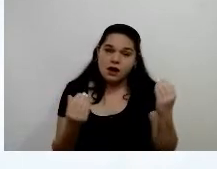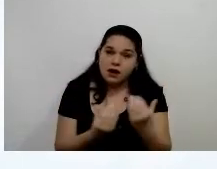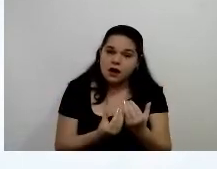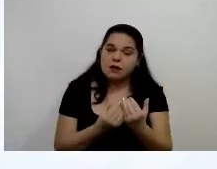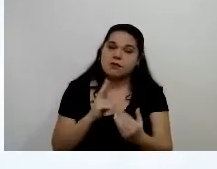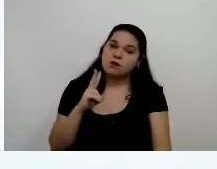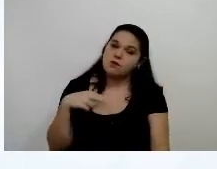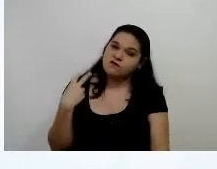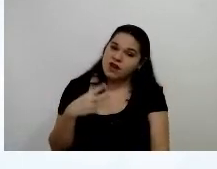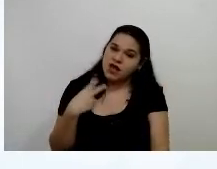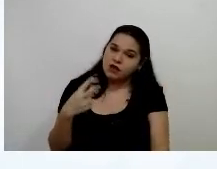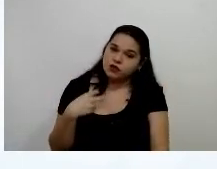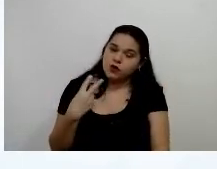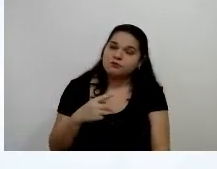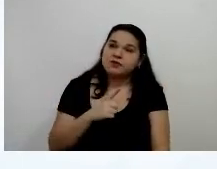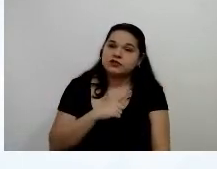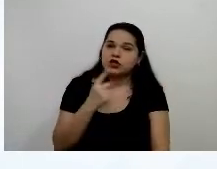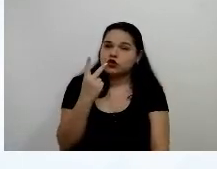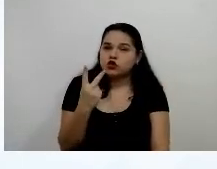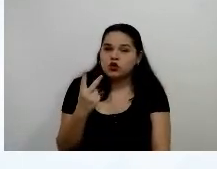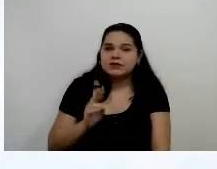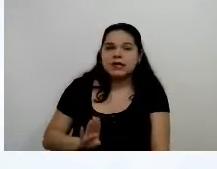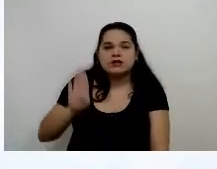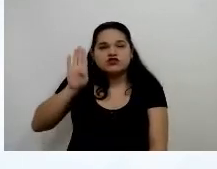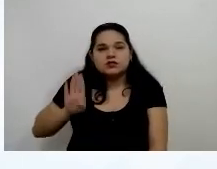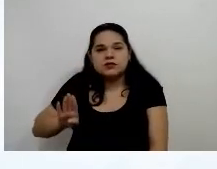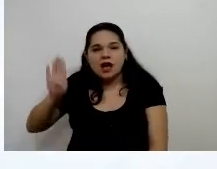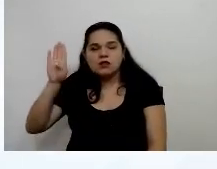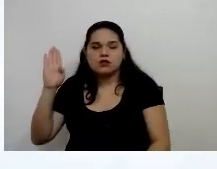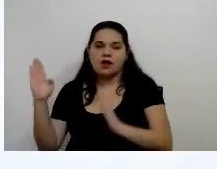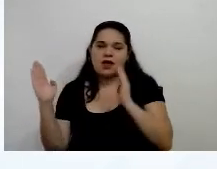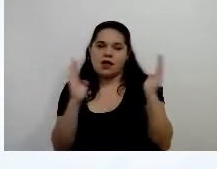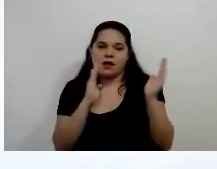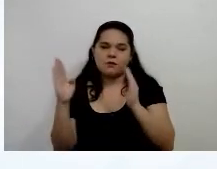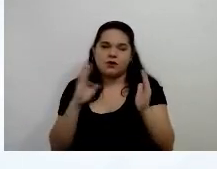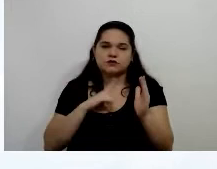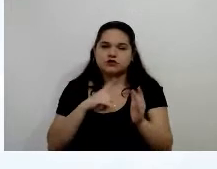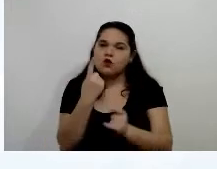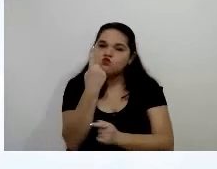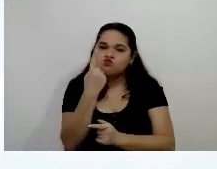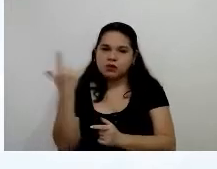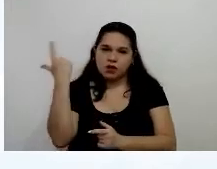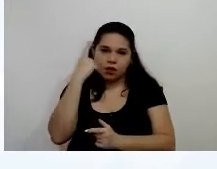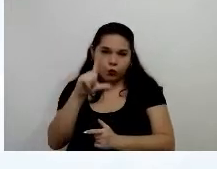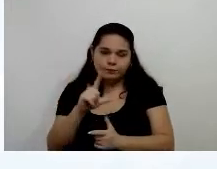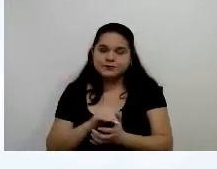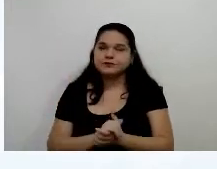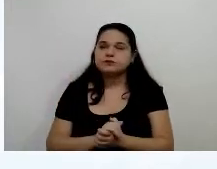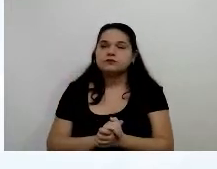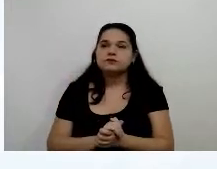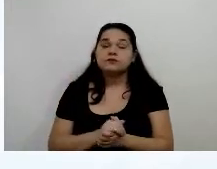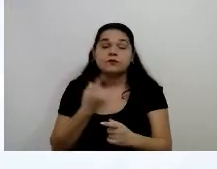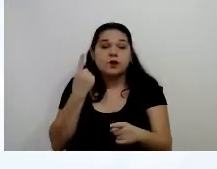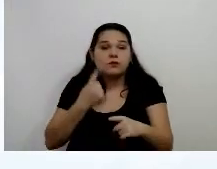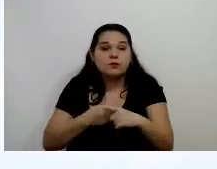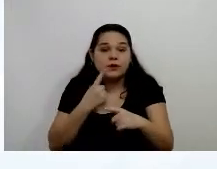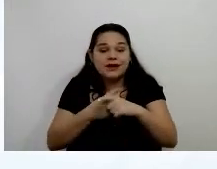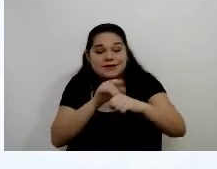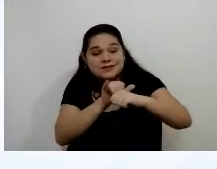vereador. Nós tínhamos 2 candidatos na época e somente elegemos um, exatamente porque São